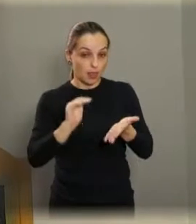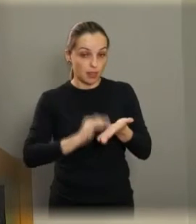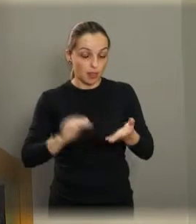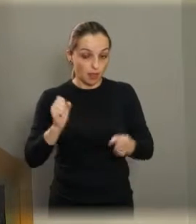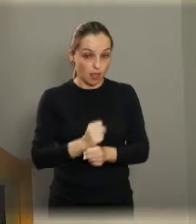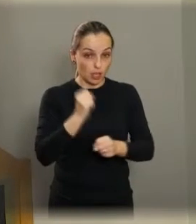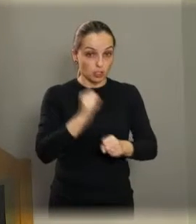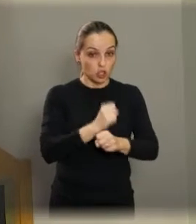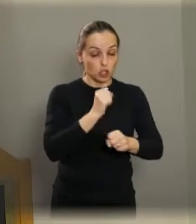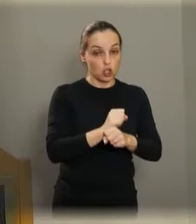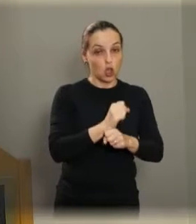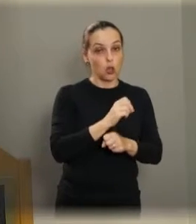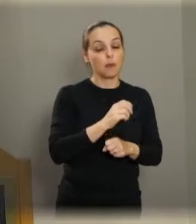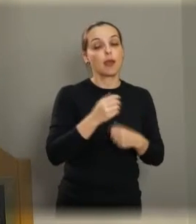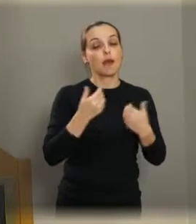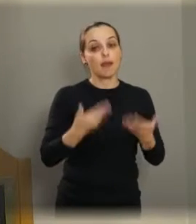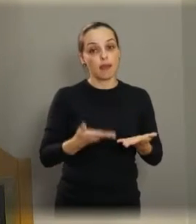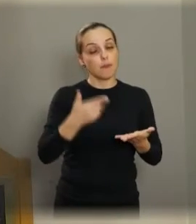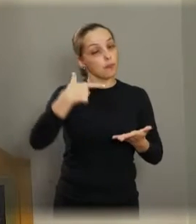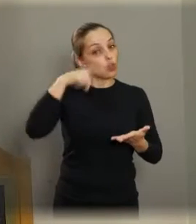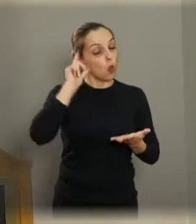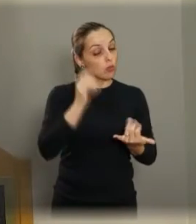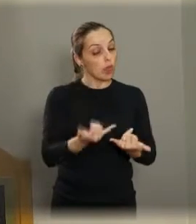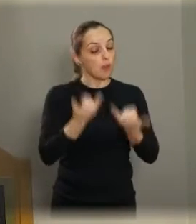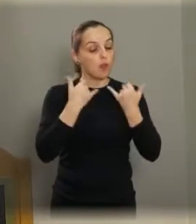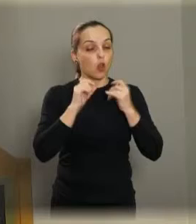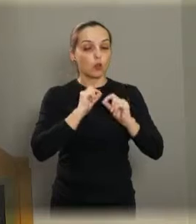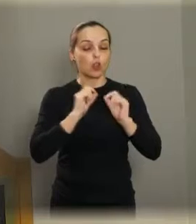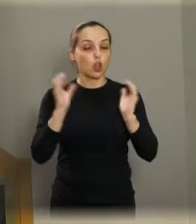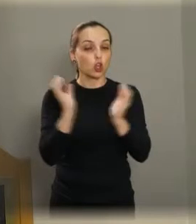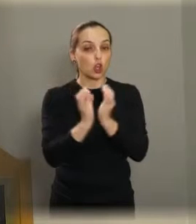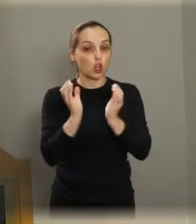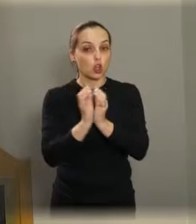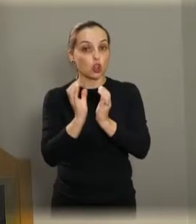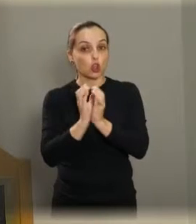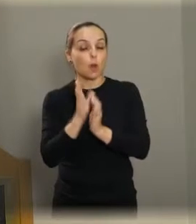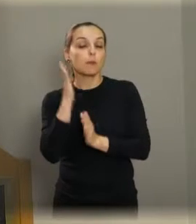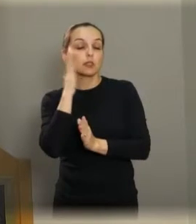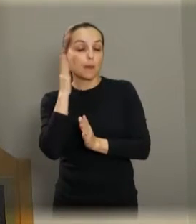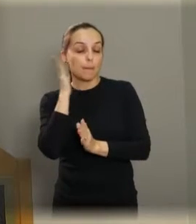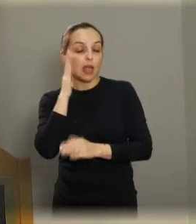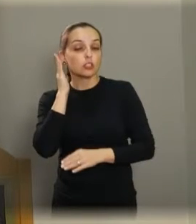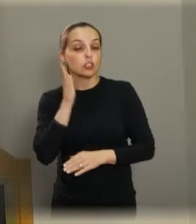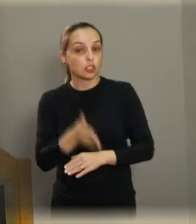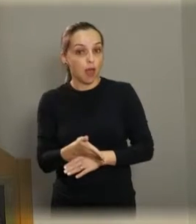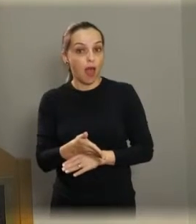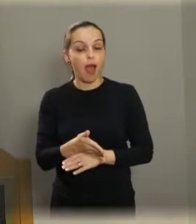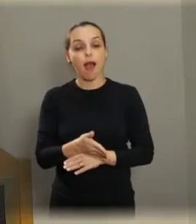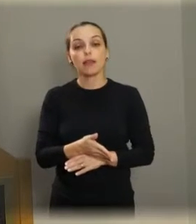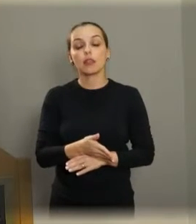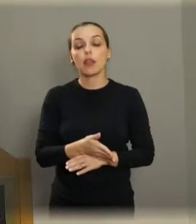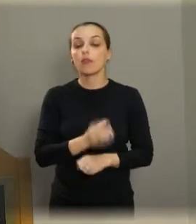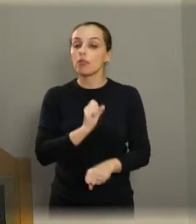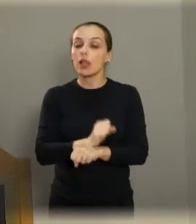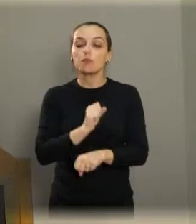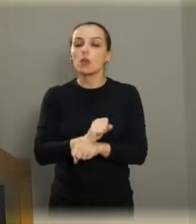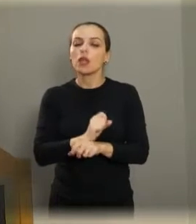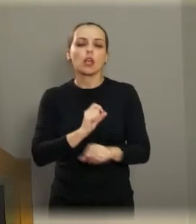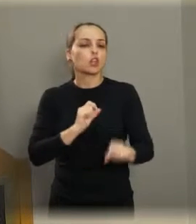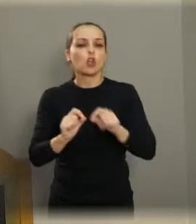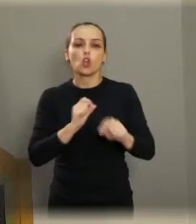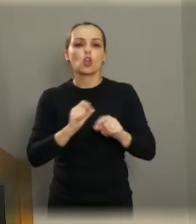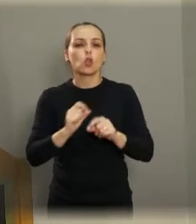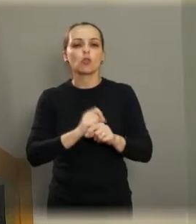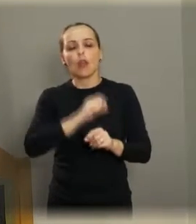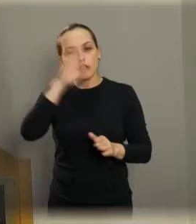Obras E ontem mesmo ela me disse que a equipe já foi informada e que Por ora Eles estão só esperando tem